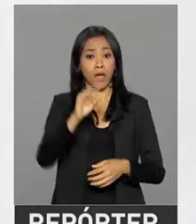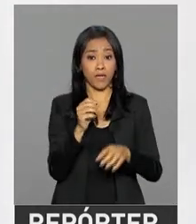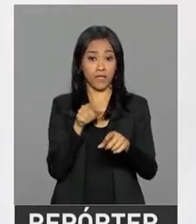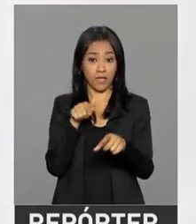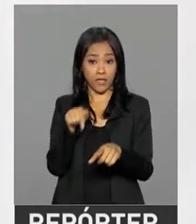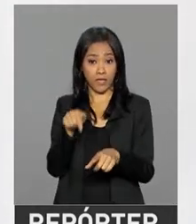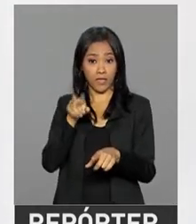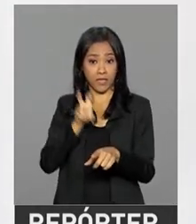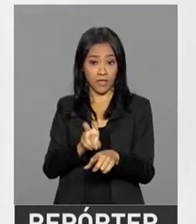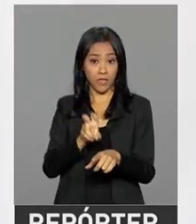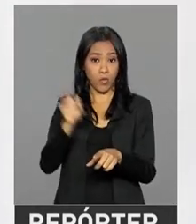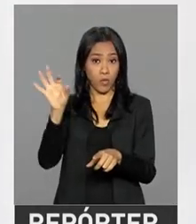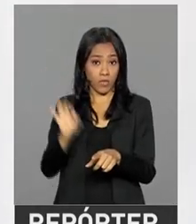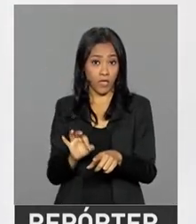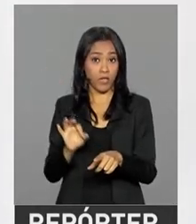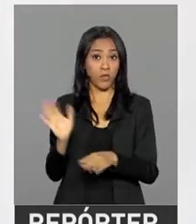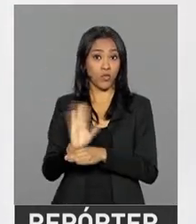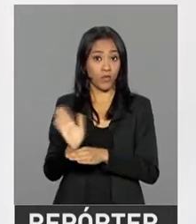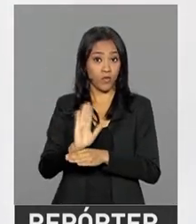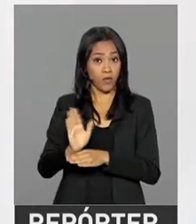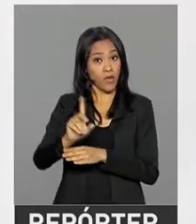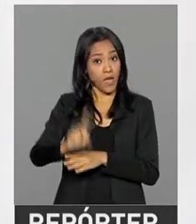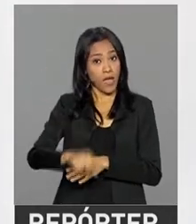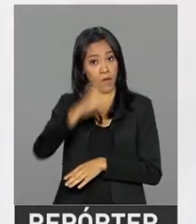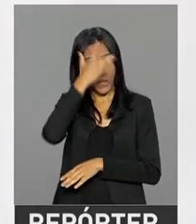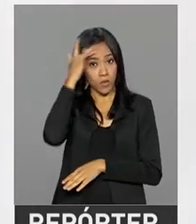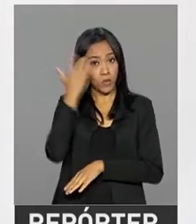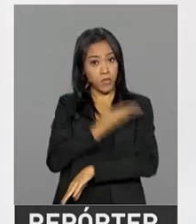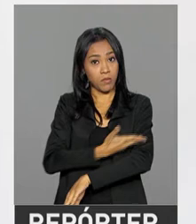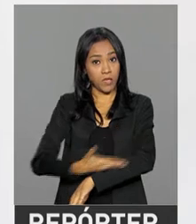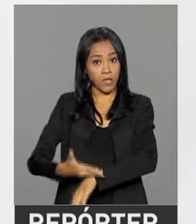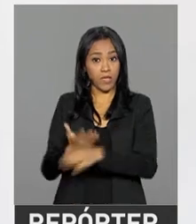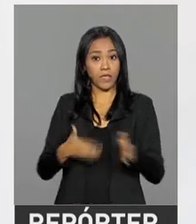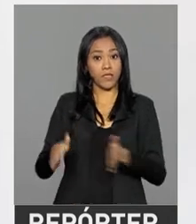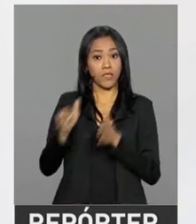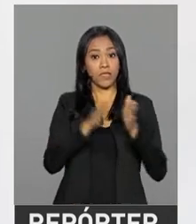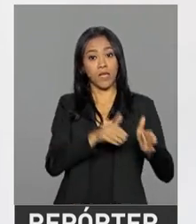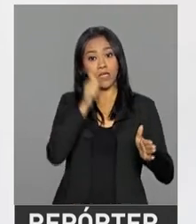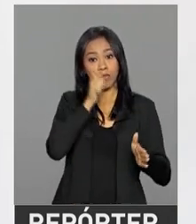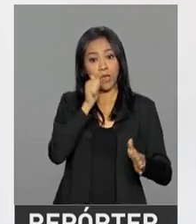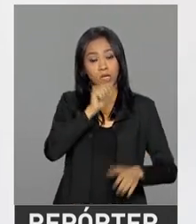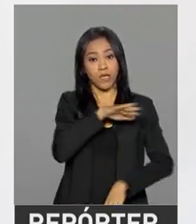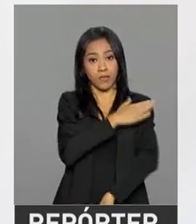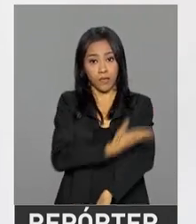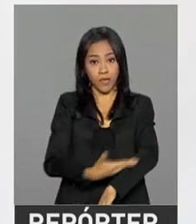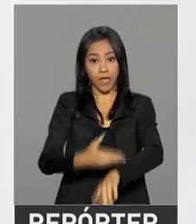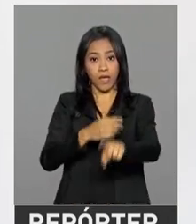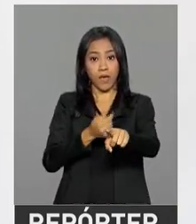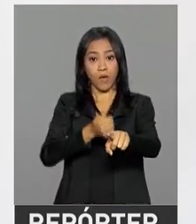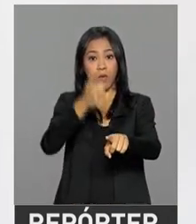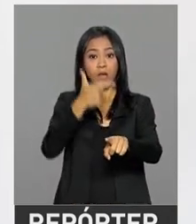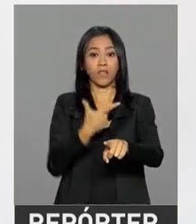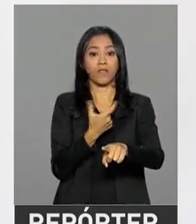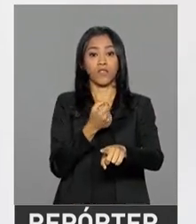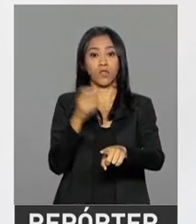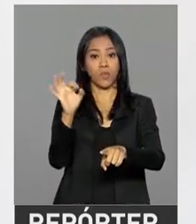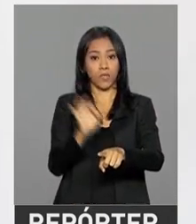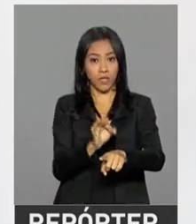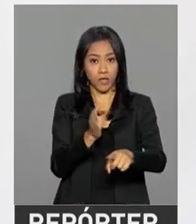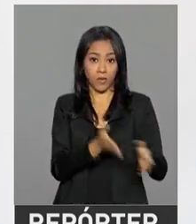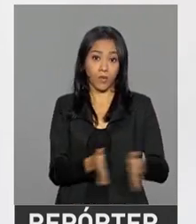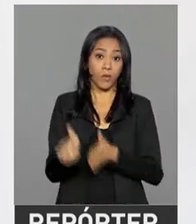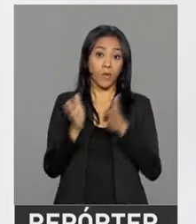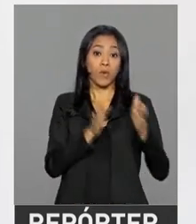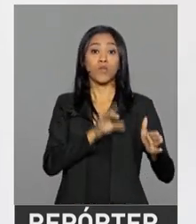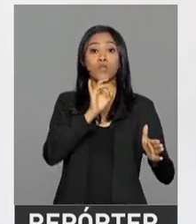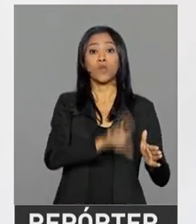dos filmes foram dirigidos por homens brancos as mulheres brancas dirigiram quase 20% dos longas apenas